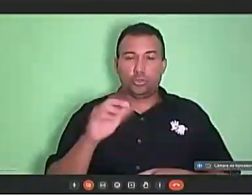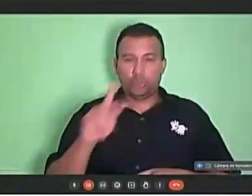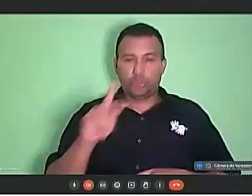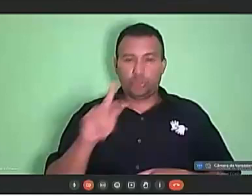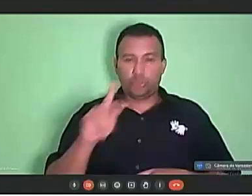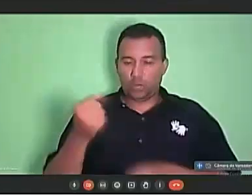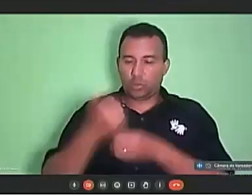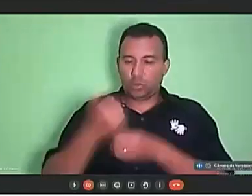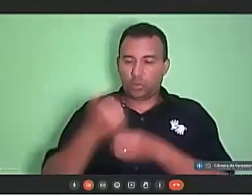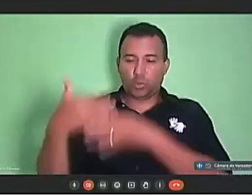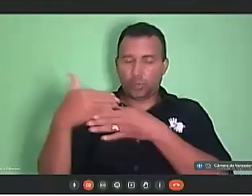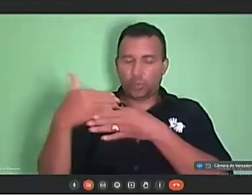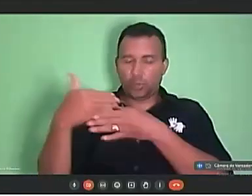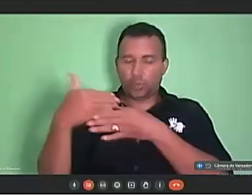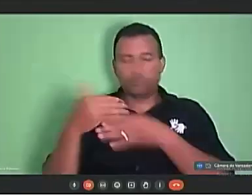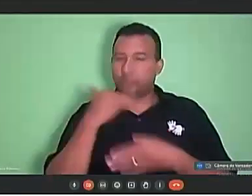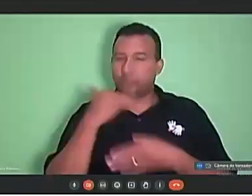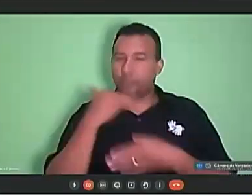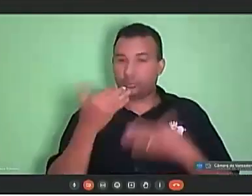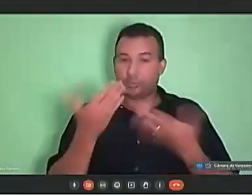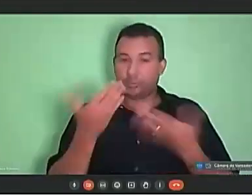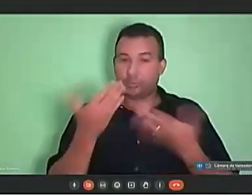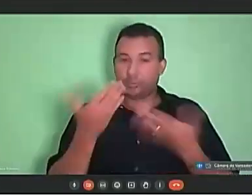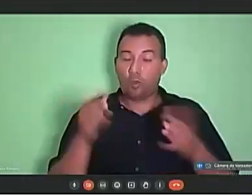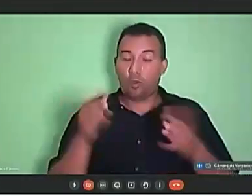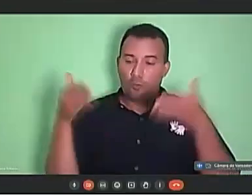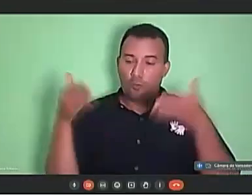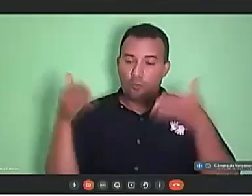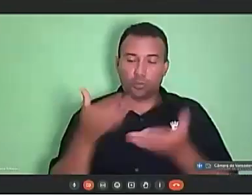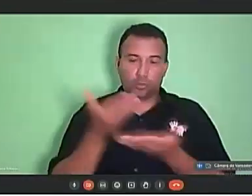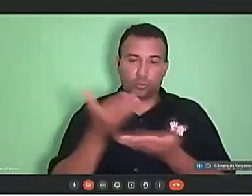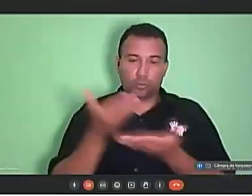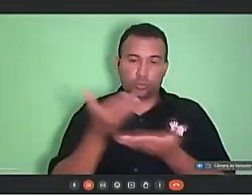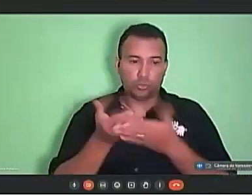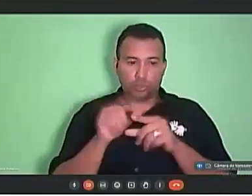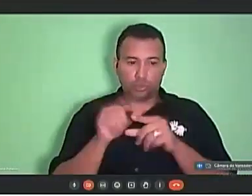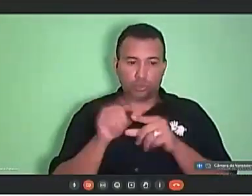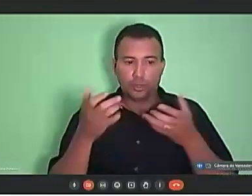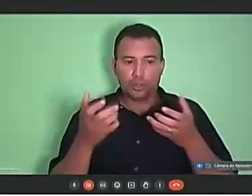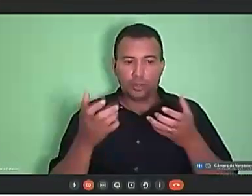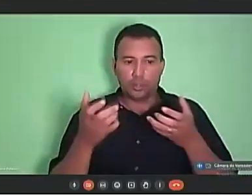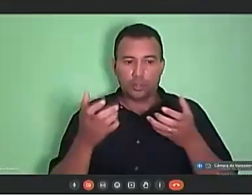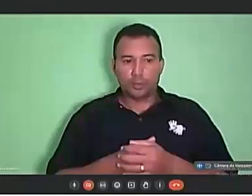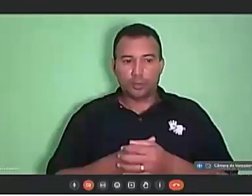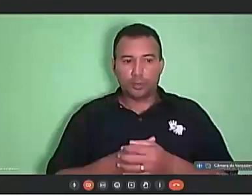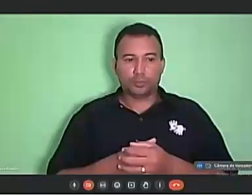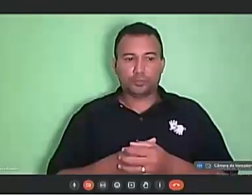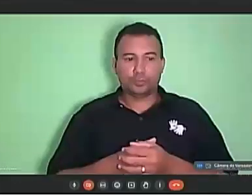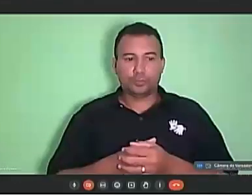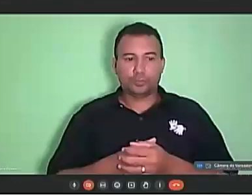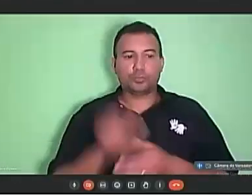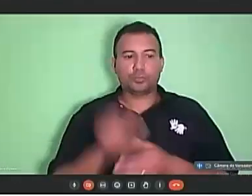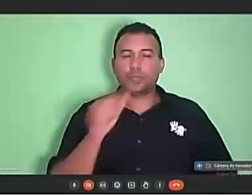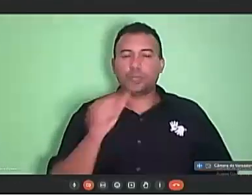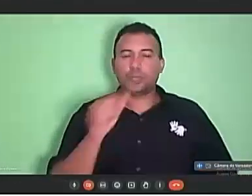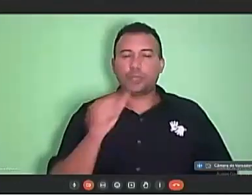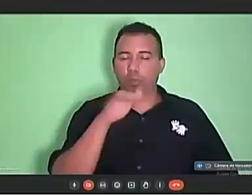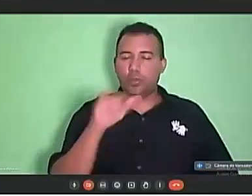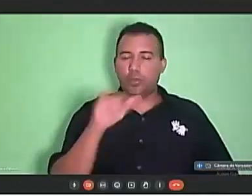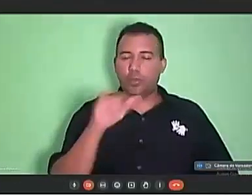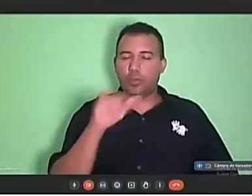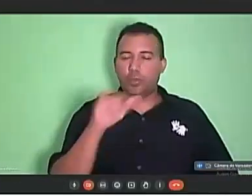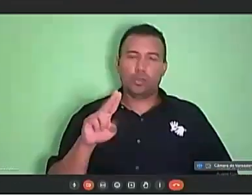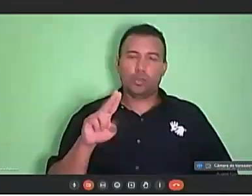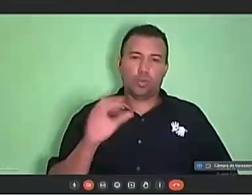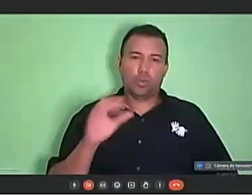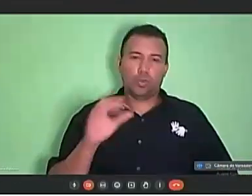focou-se a mira dos estudos em tentar um aumento da capacidade de descarga do Rio Iguaçu, desde União da Vitória e